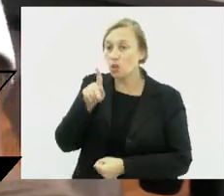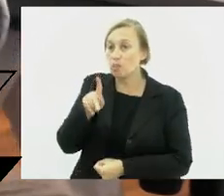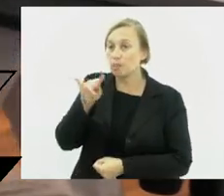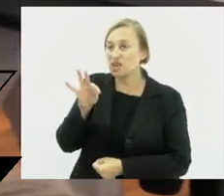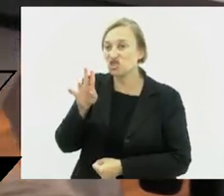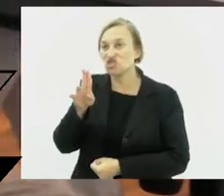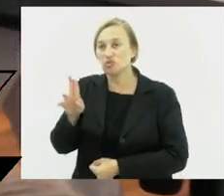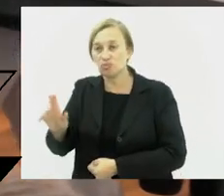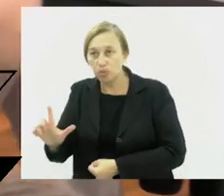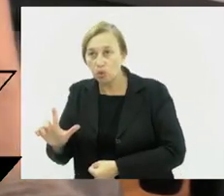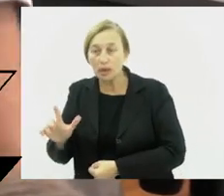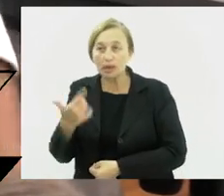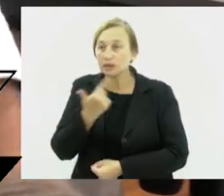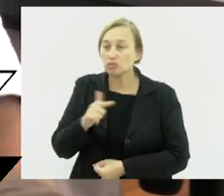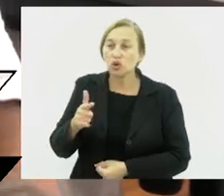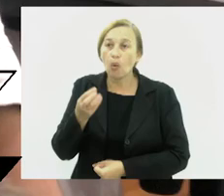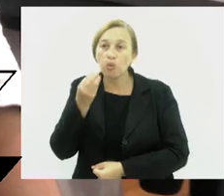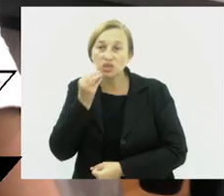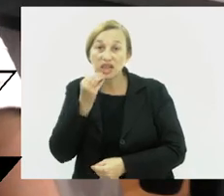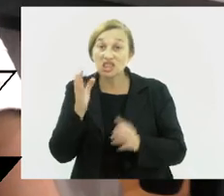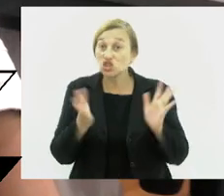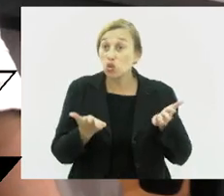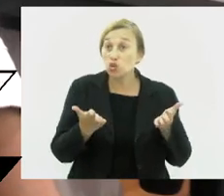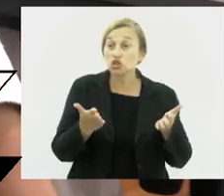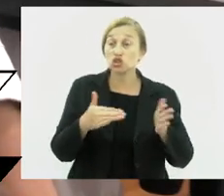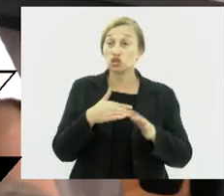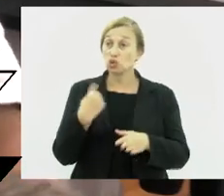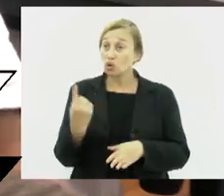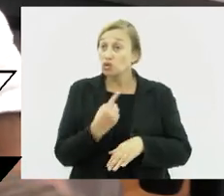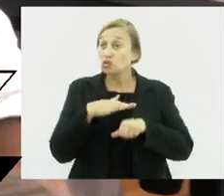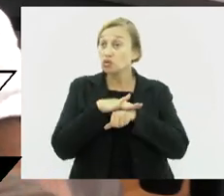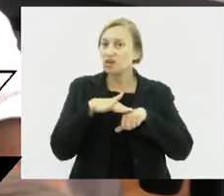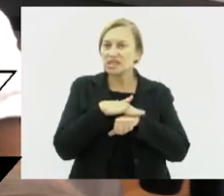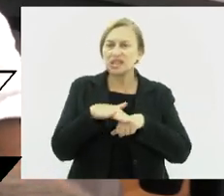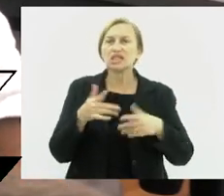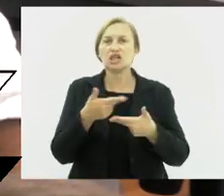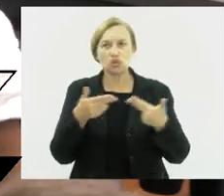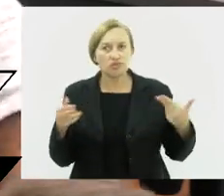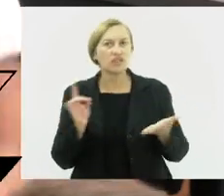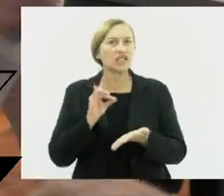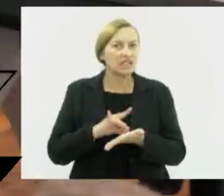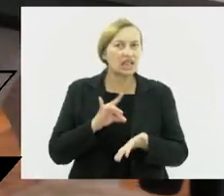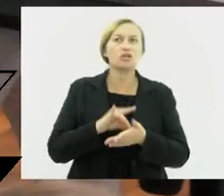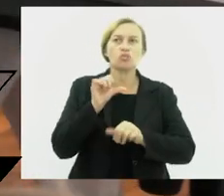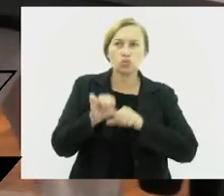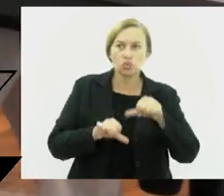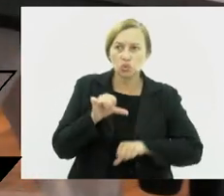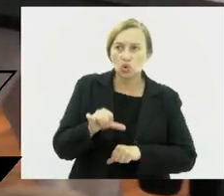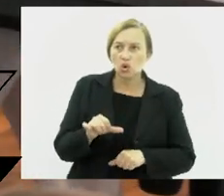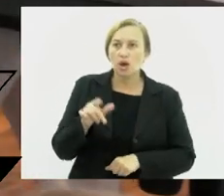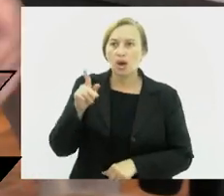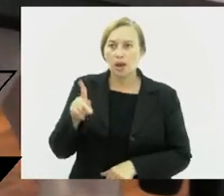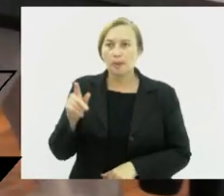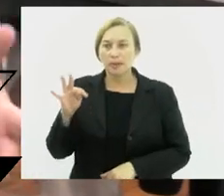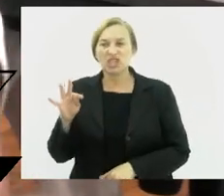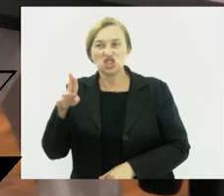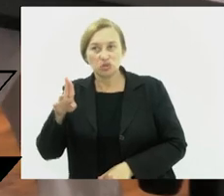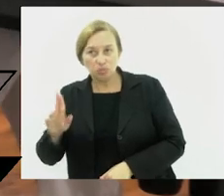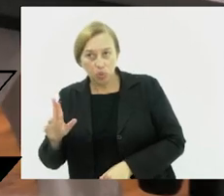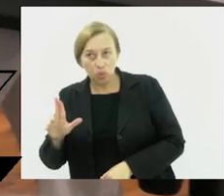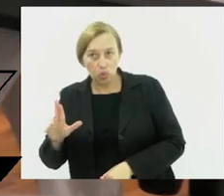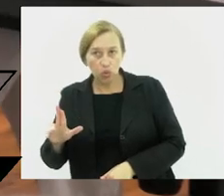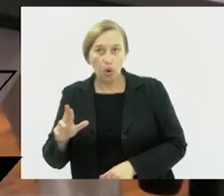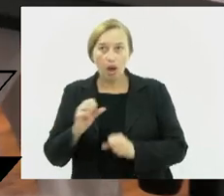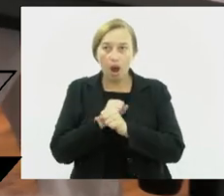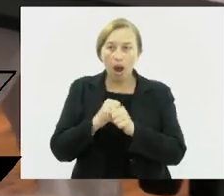essa oportunidade de hoje de estar todo mundo conversando. As coisas mudaram mesmo. O que era pitbull nos anos 90, quando era um